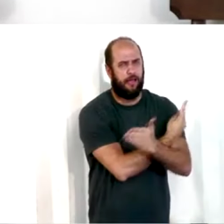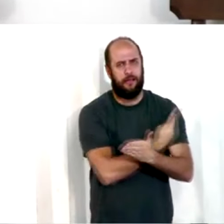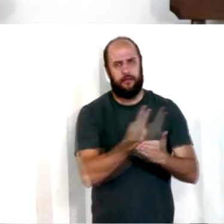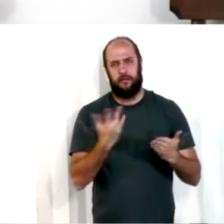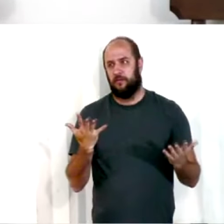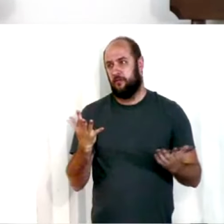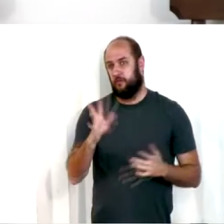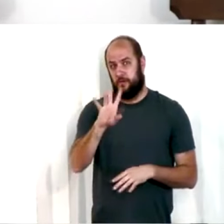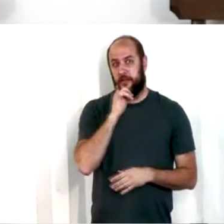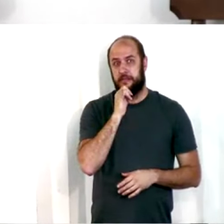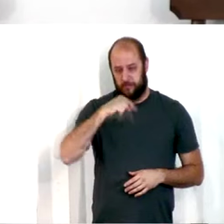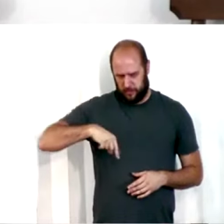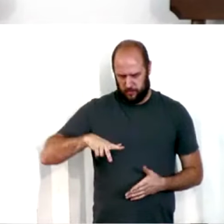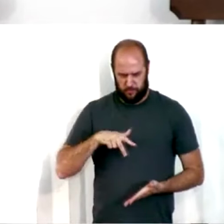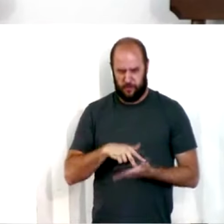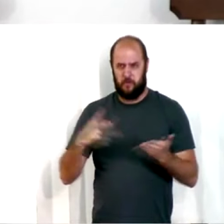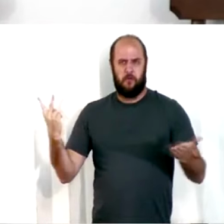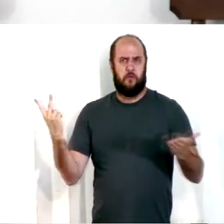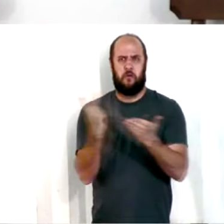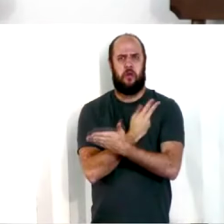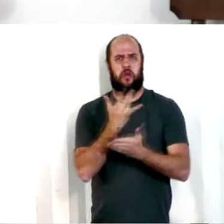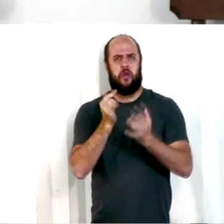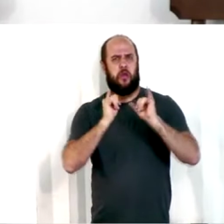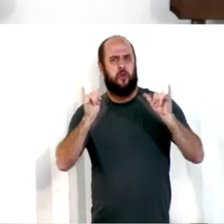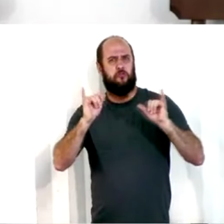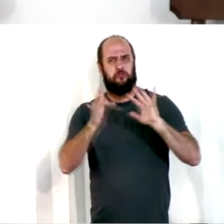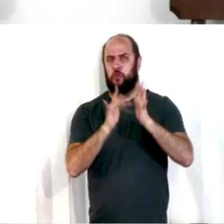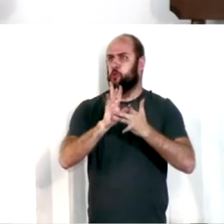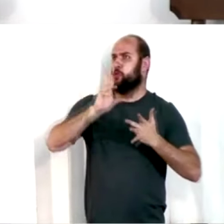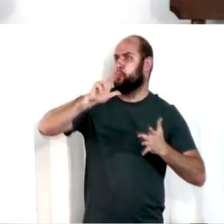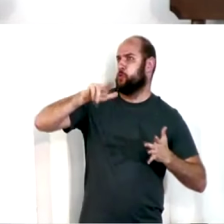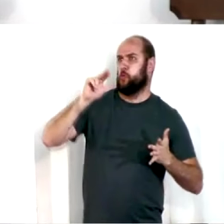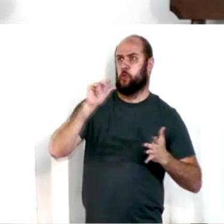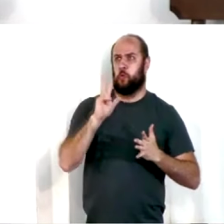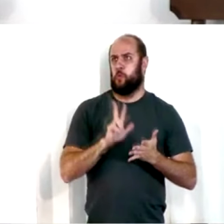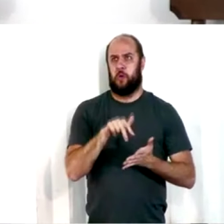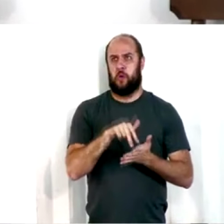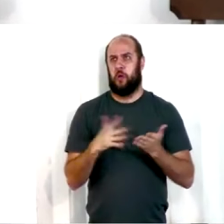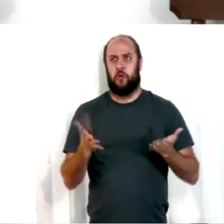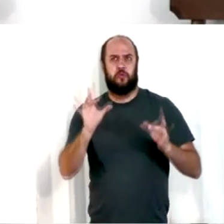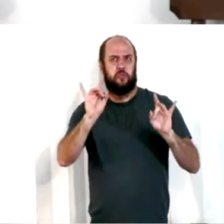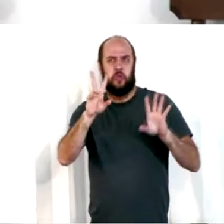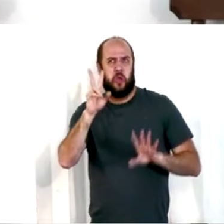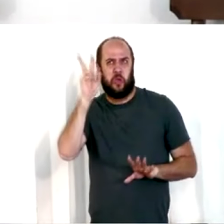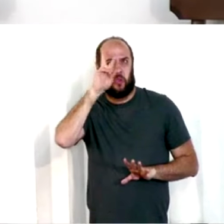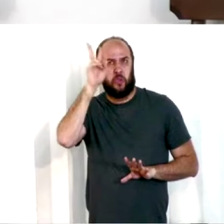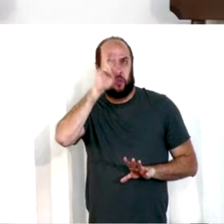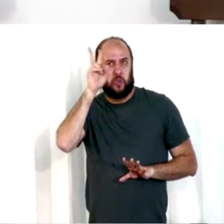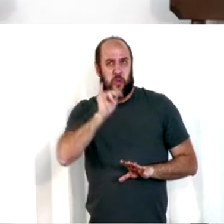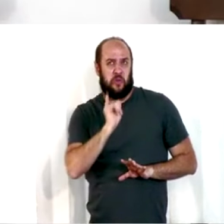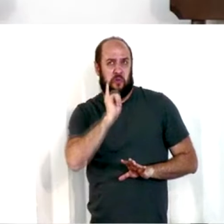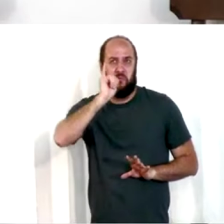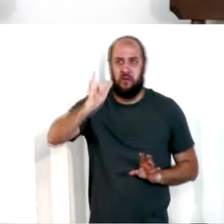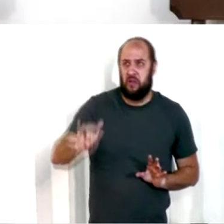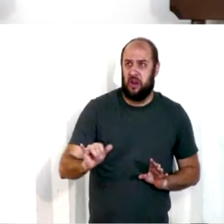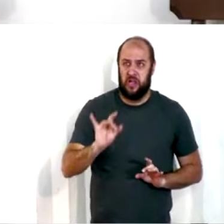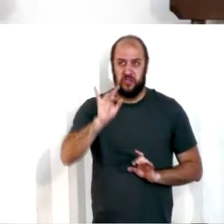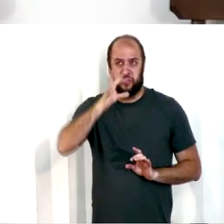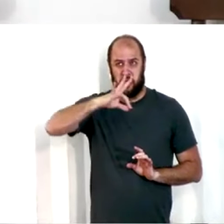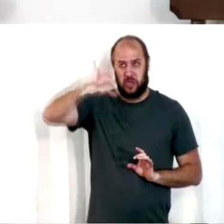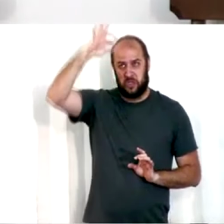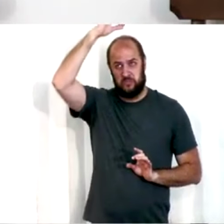Lapa, Jesus Cristo não ressuscitou de verdade. Era só uma história para dizer que na verdade Ele ressuscitou